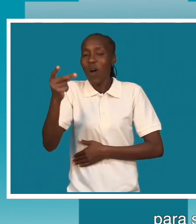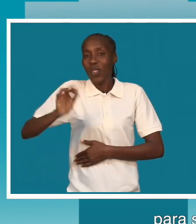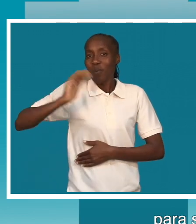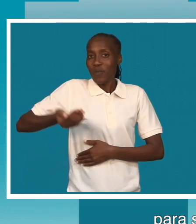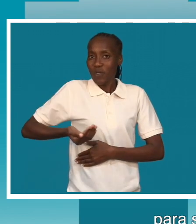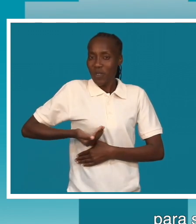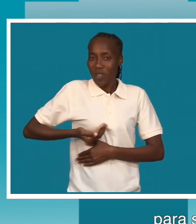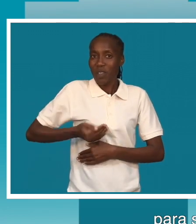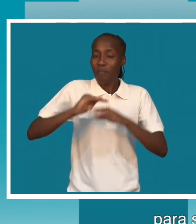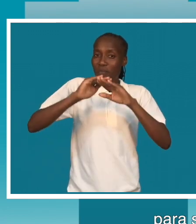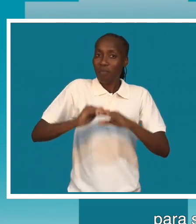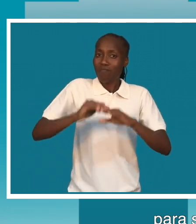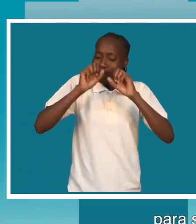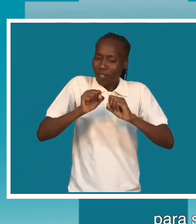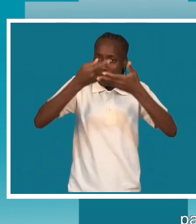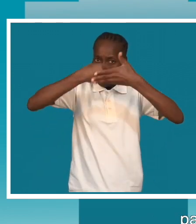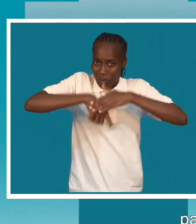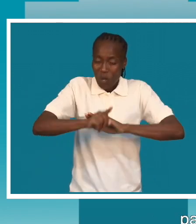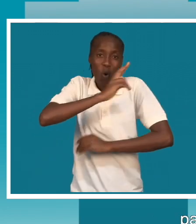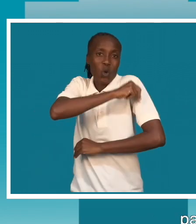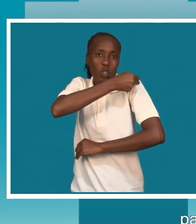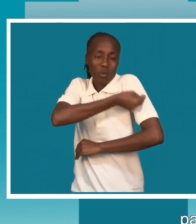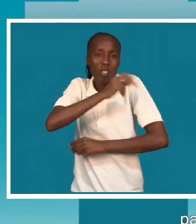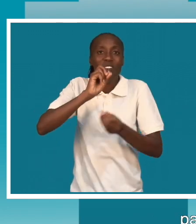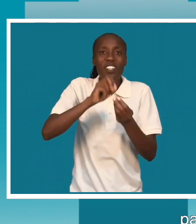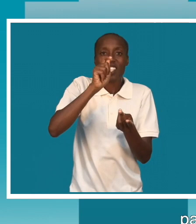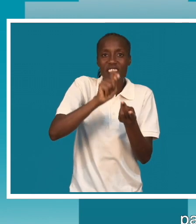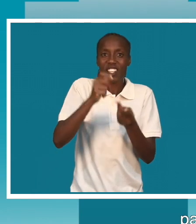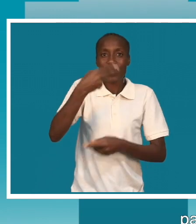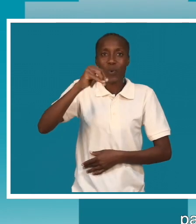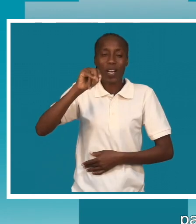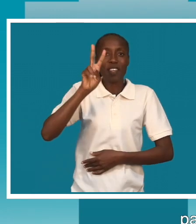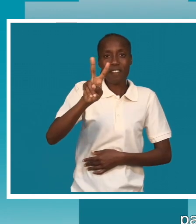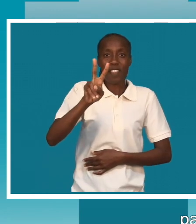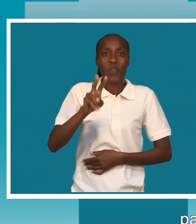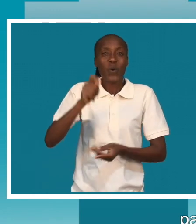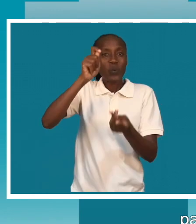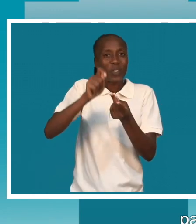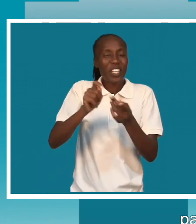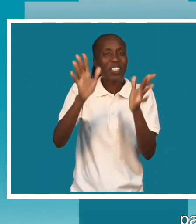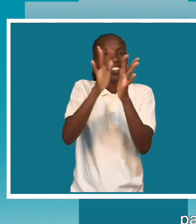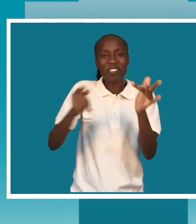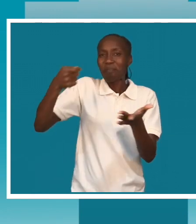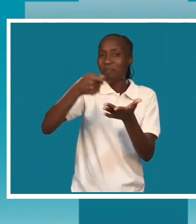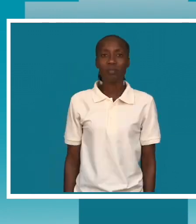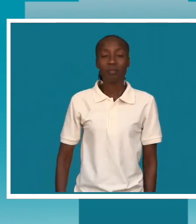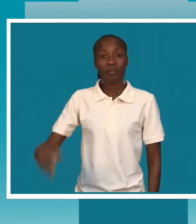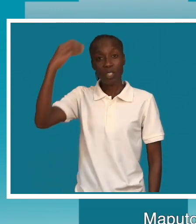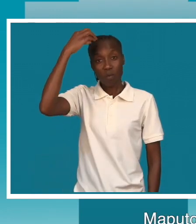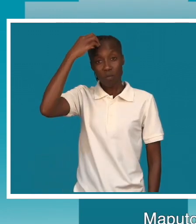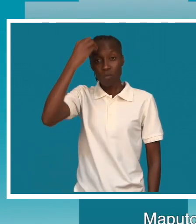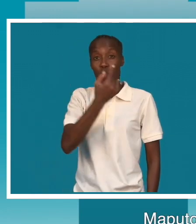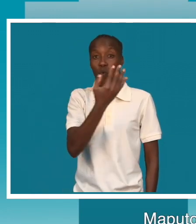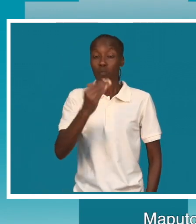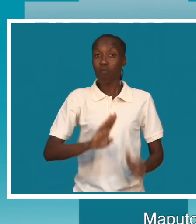fechar para se dirigir à unidade sanitária e fazer teste de HIV. O teste é gratuito, não se paga nada. O